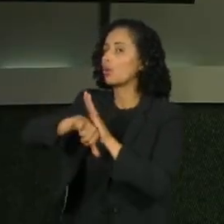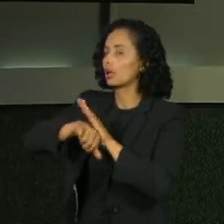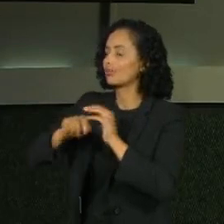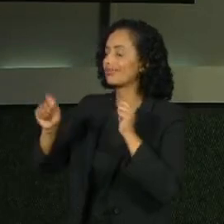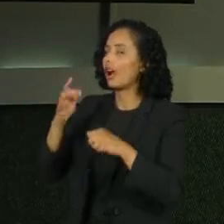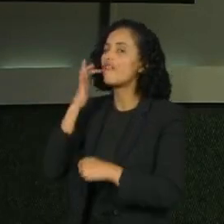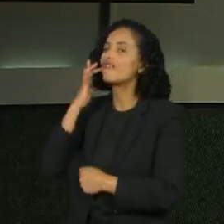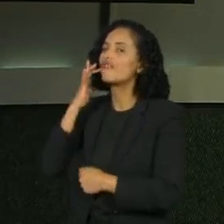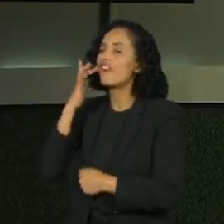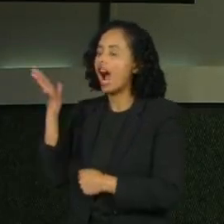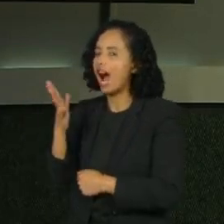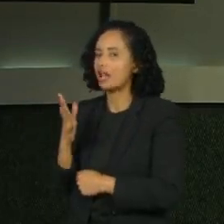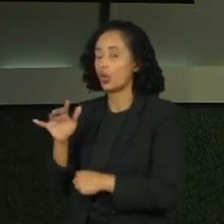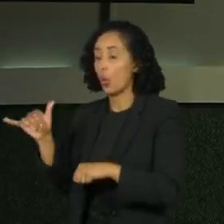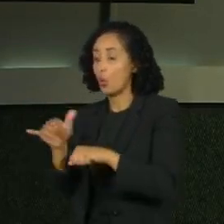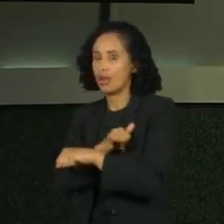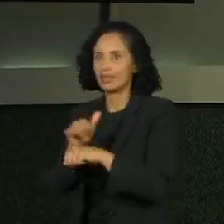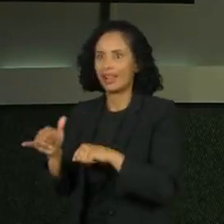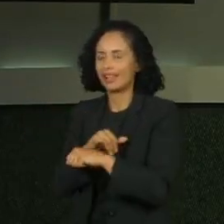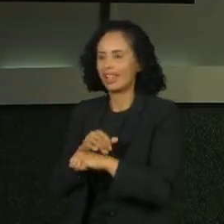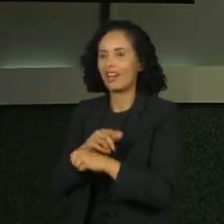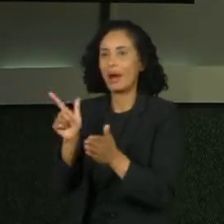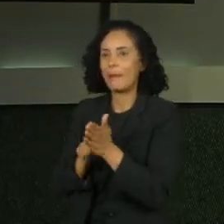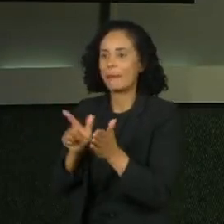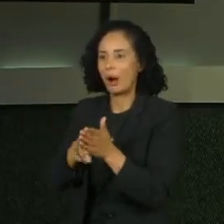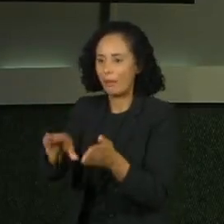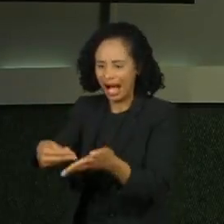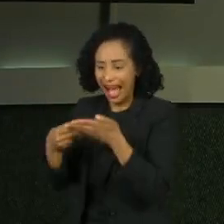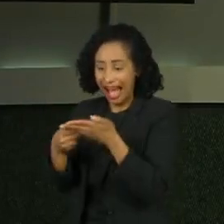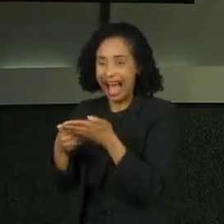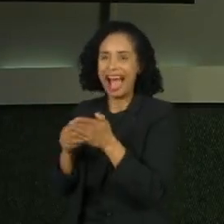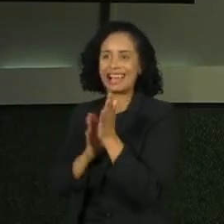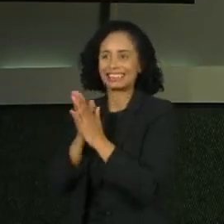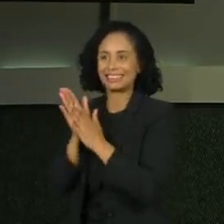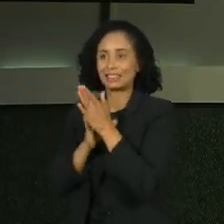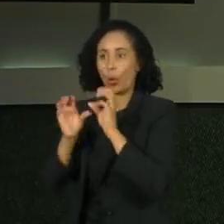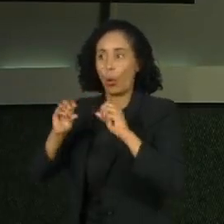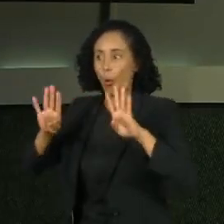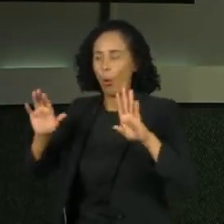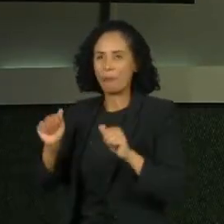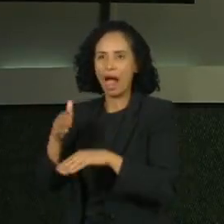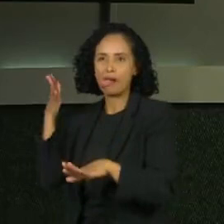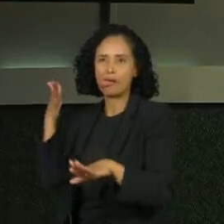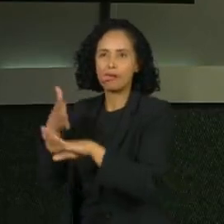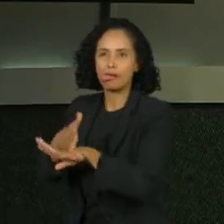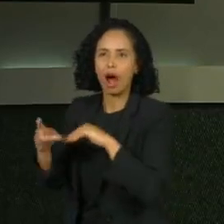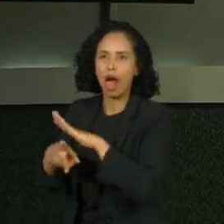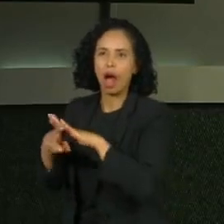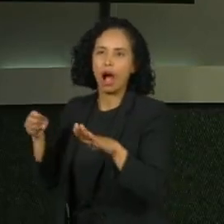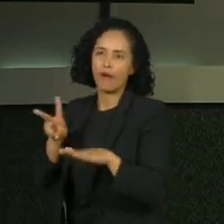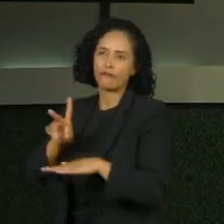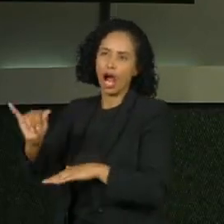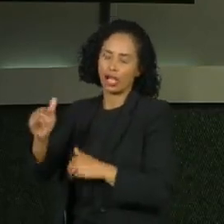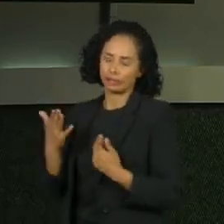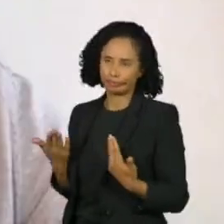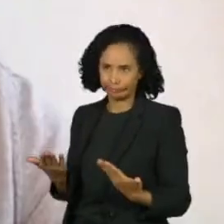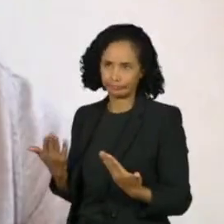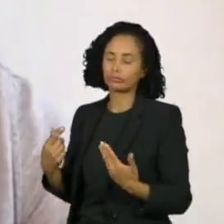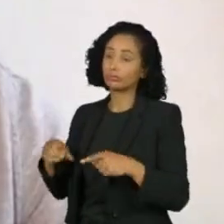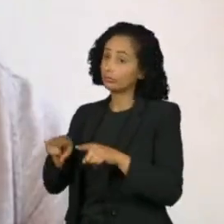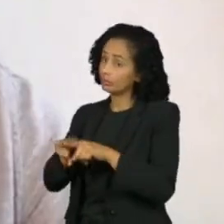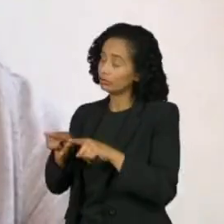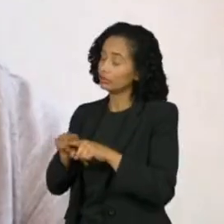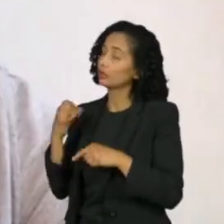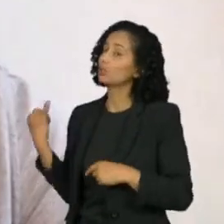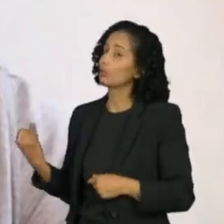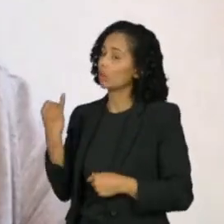alguma situação que você venha desconfiar de alguma abordagem indevida, seja de uma empresa ou qualquer outra coisa desse gênero,